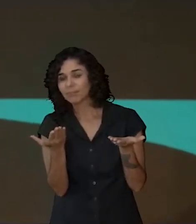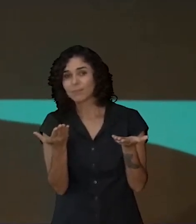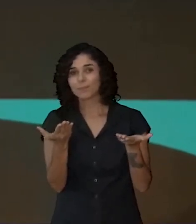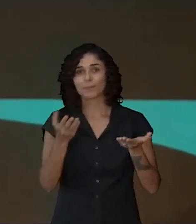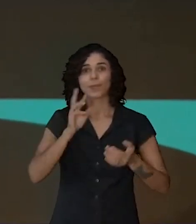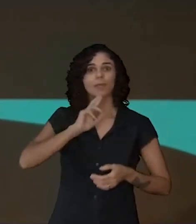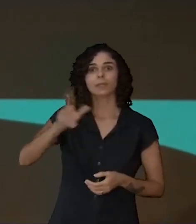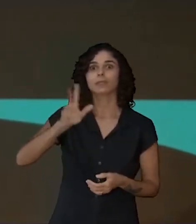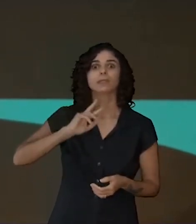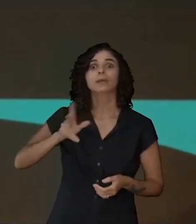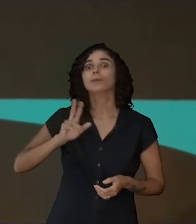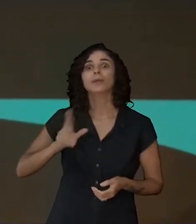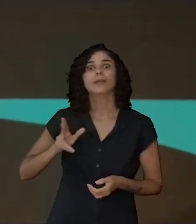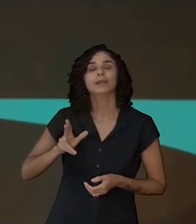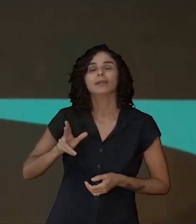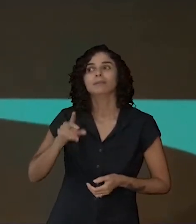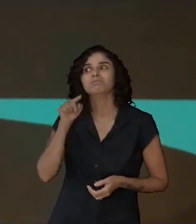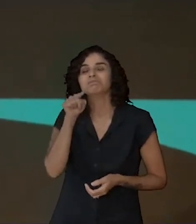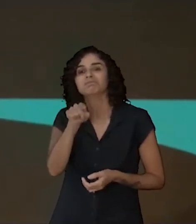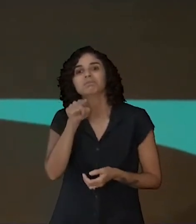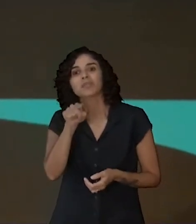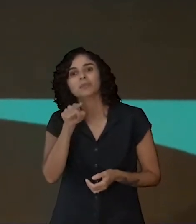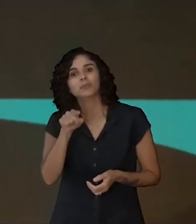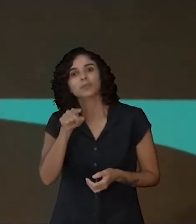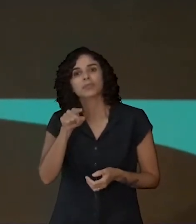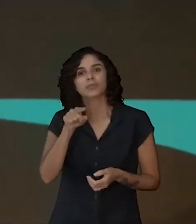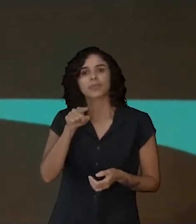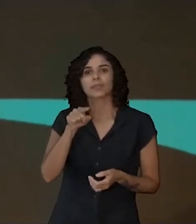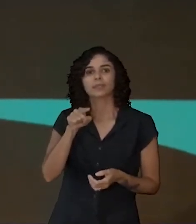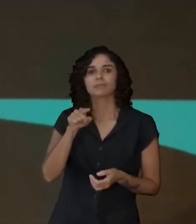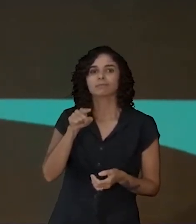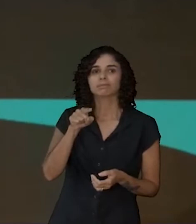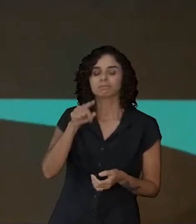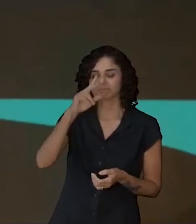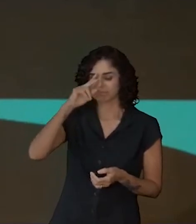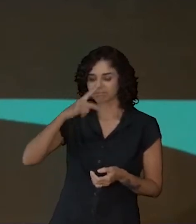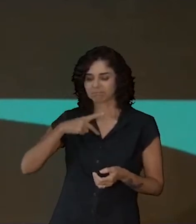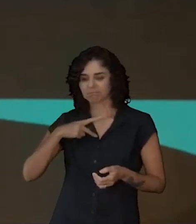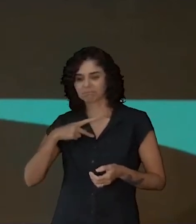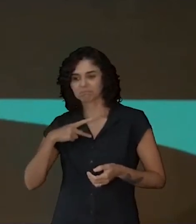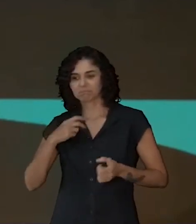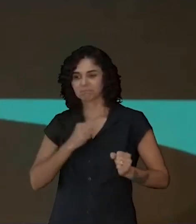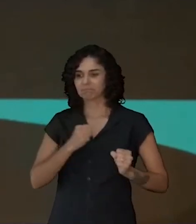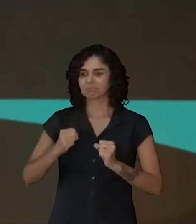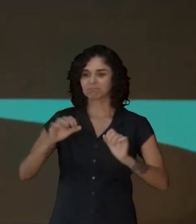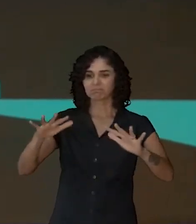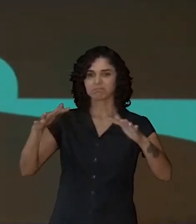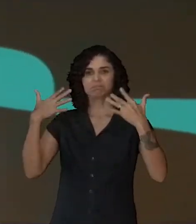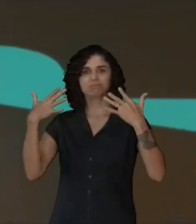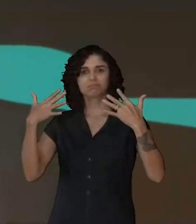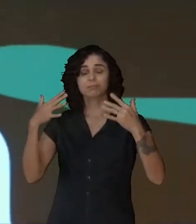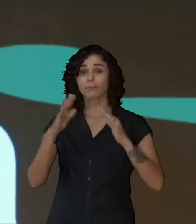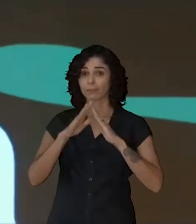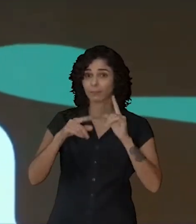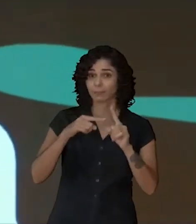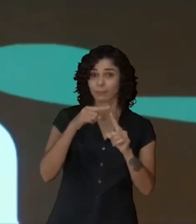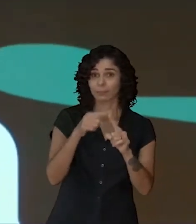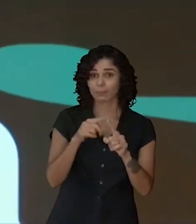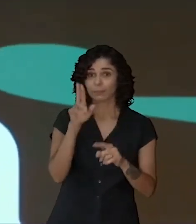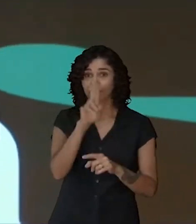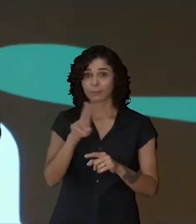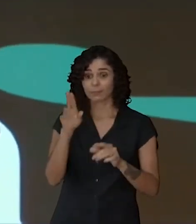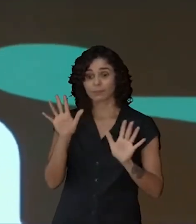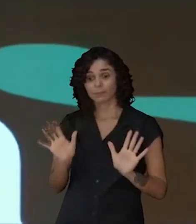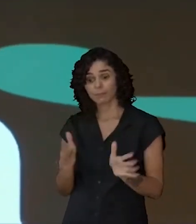para você deixar os outros verem. Na igreja, ele é usado para a edificação do corpo